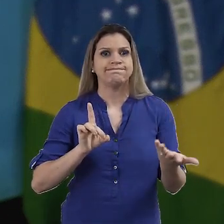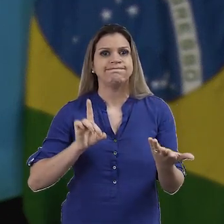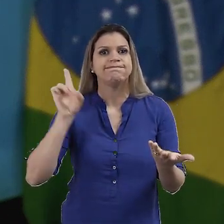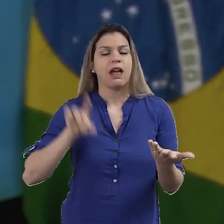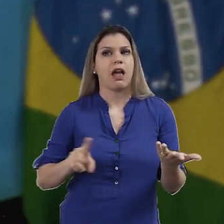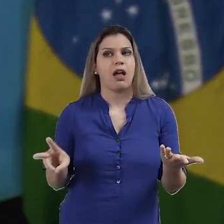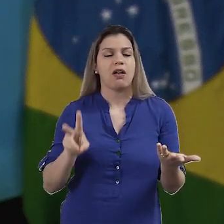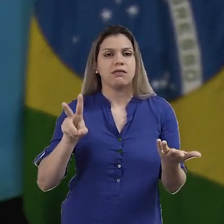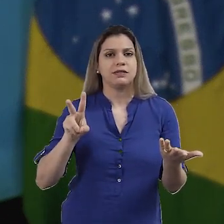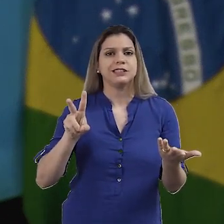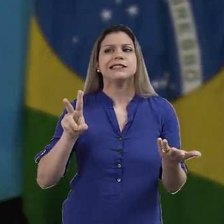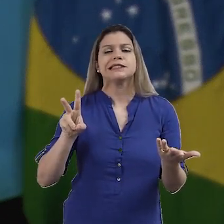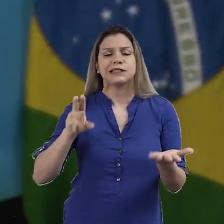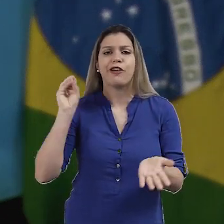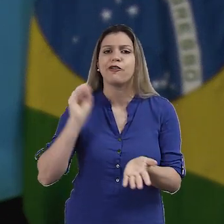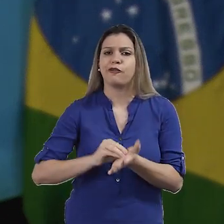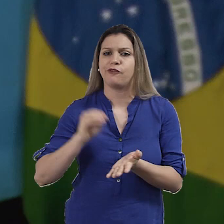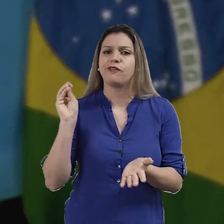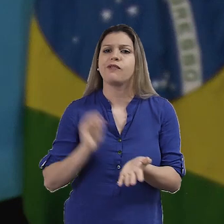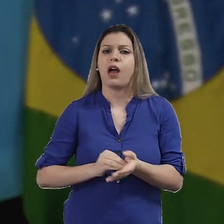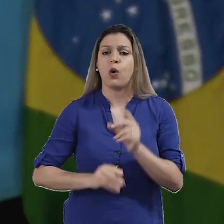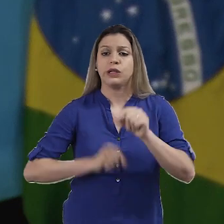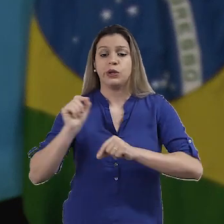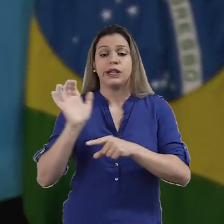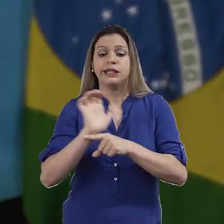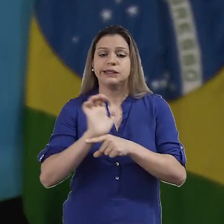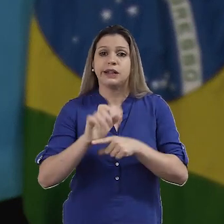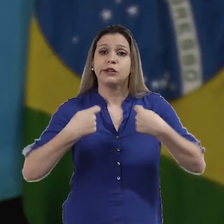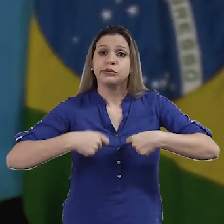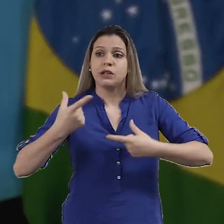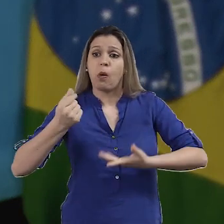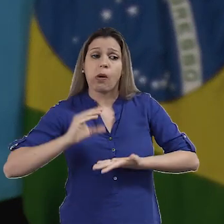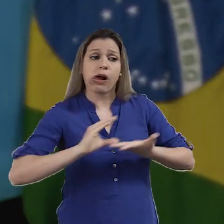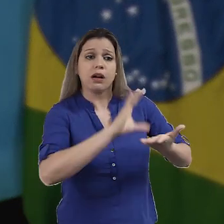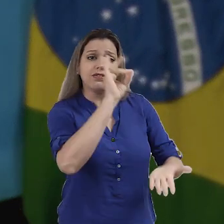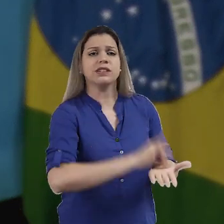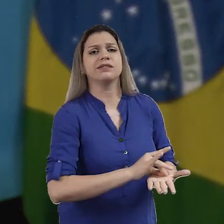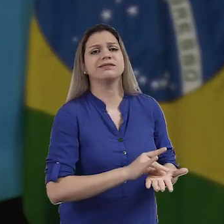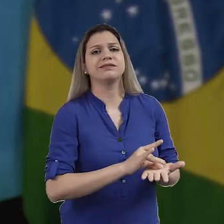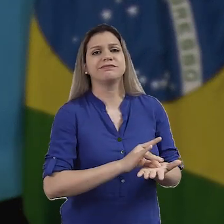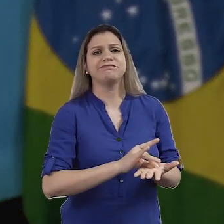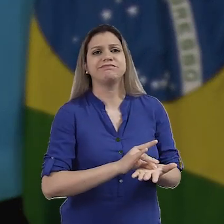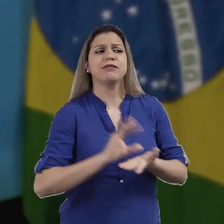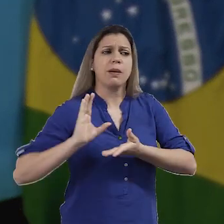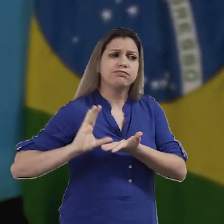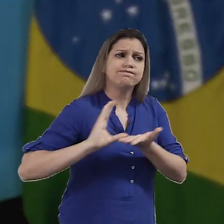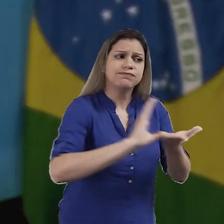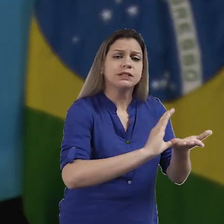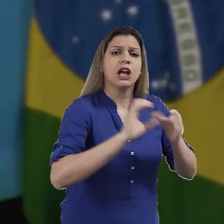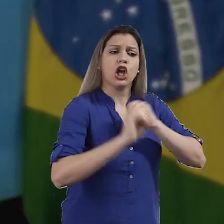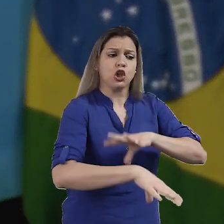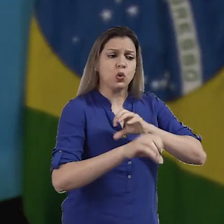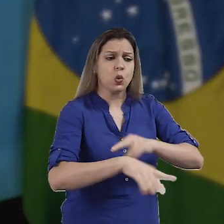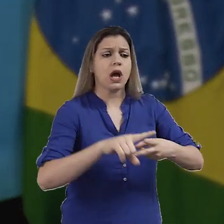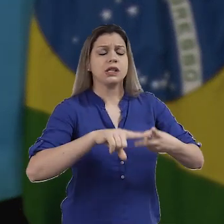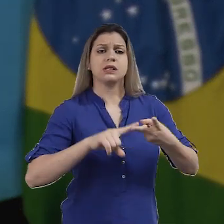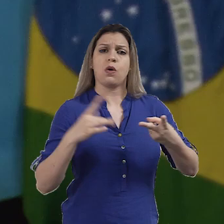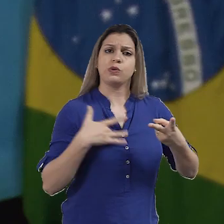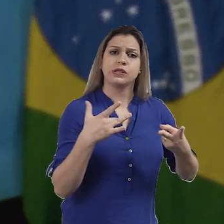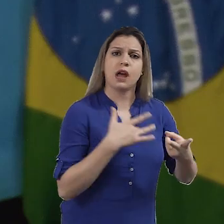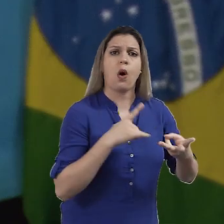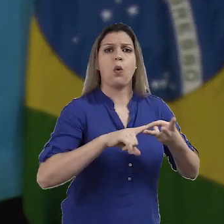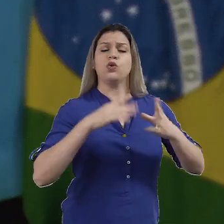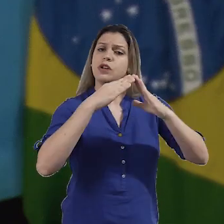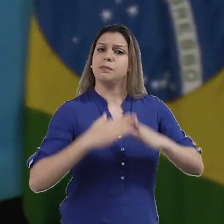realmente impacta e faz falta na onde o Estado deveria gastar, que é com educação, saúde, habitação, todos os